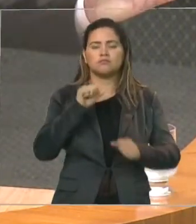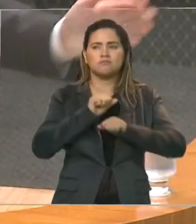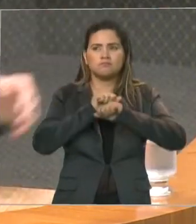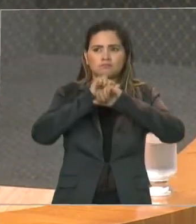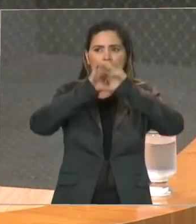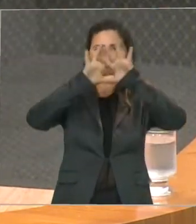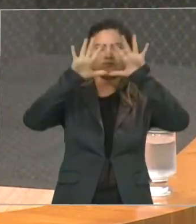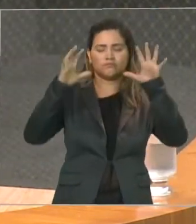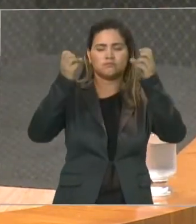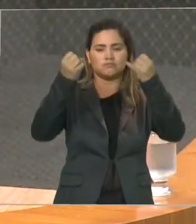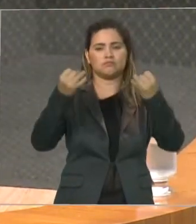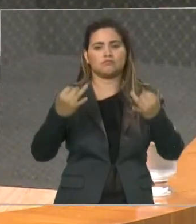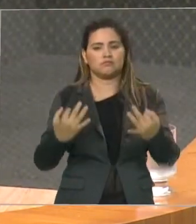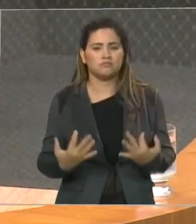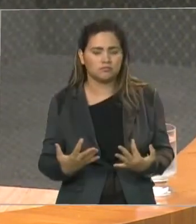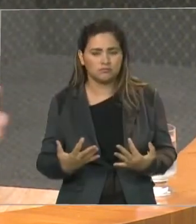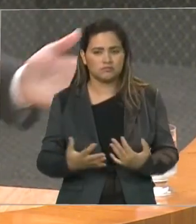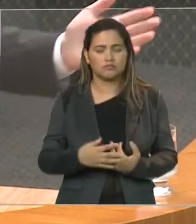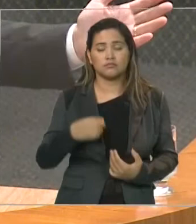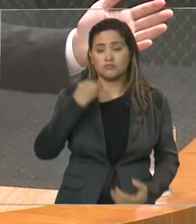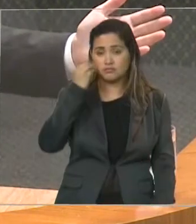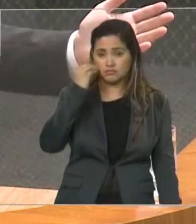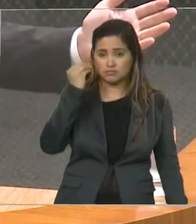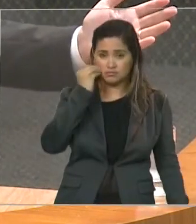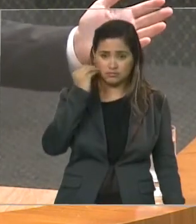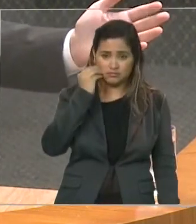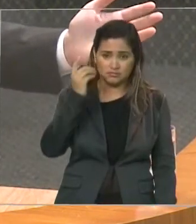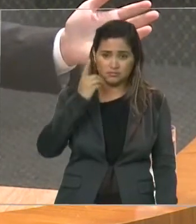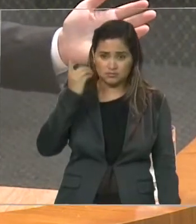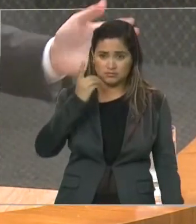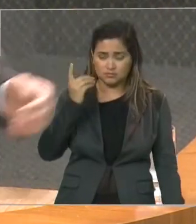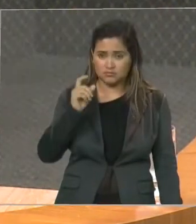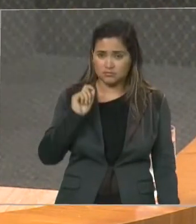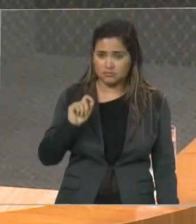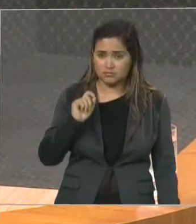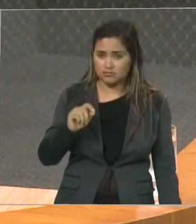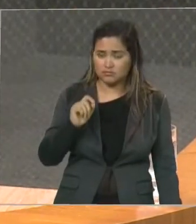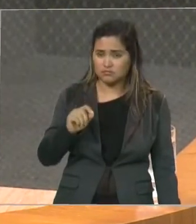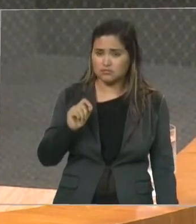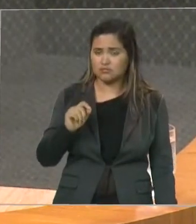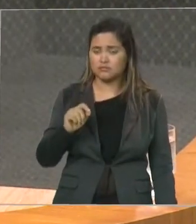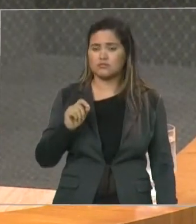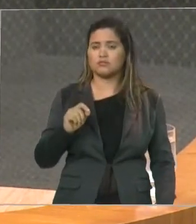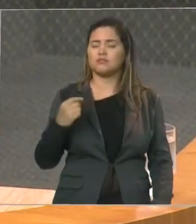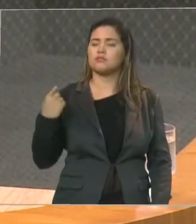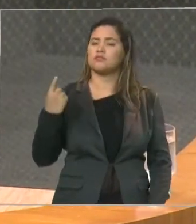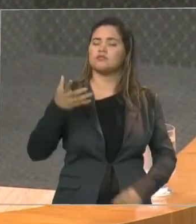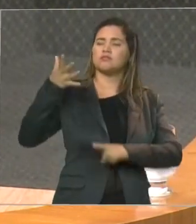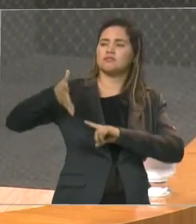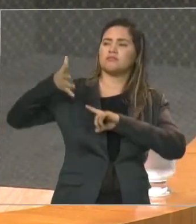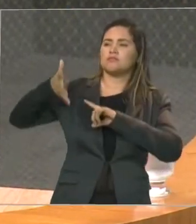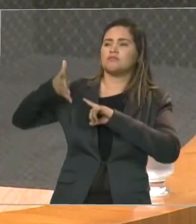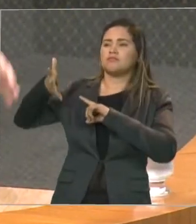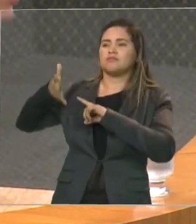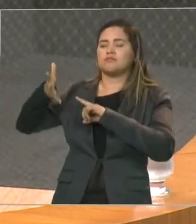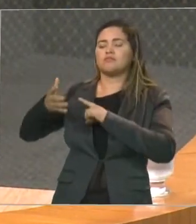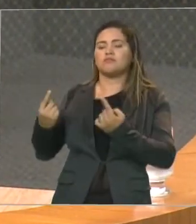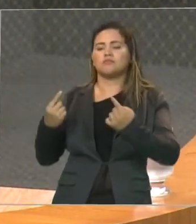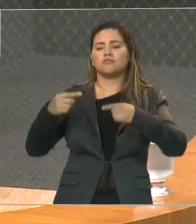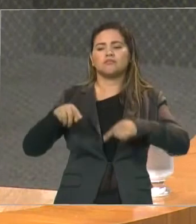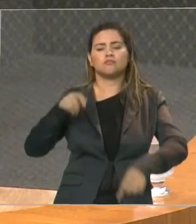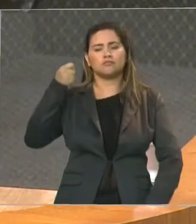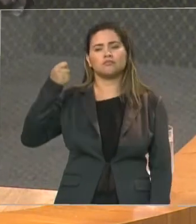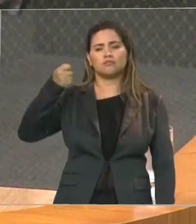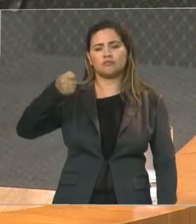aí eu vejo aqui deputados que sobem à tribuna, que discursam contra a ditadura, que dizem que são a favor